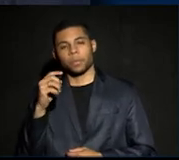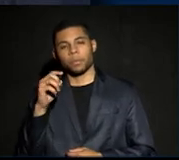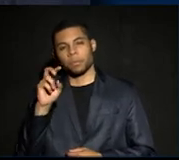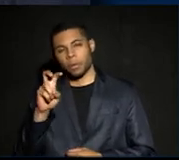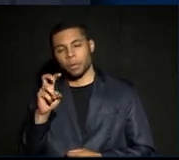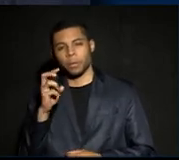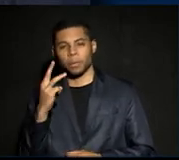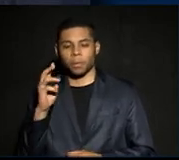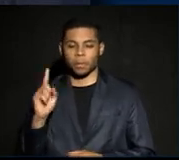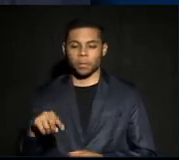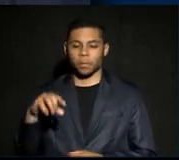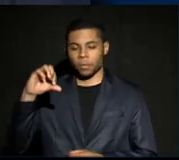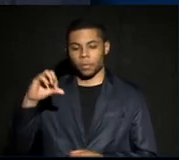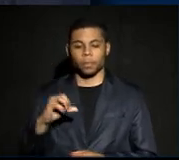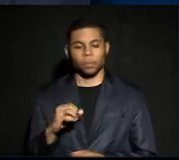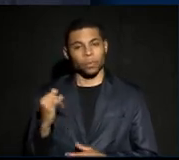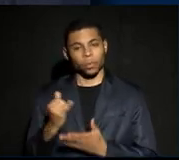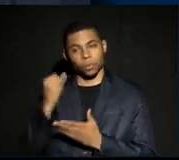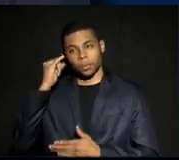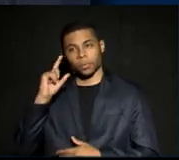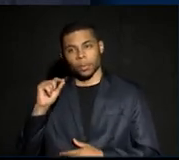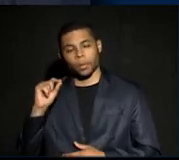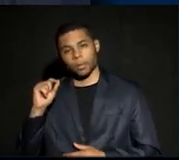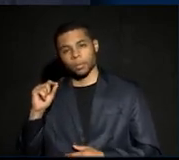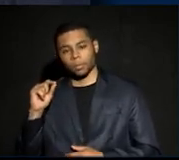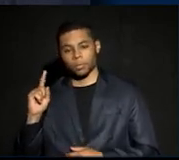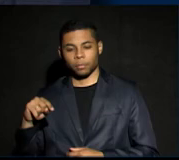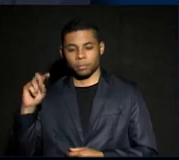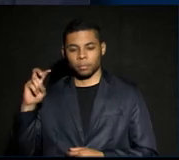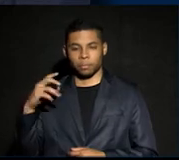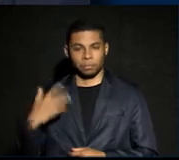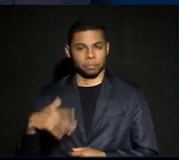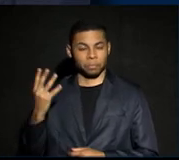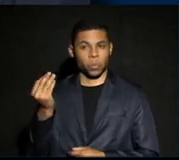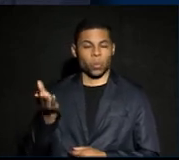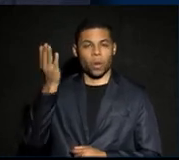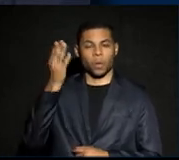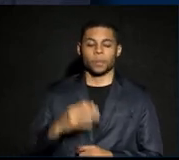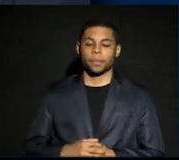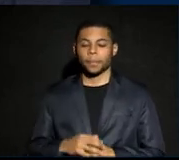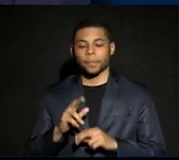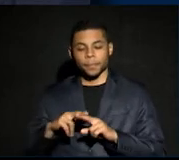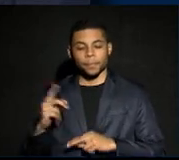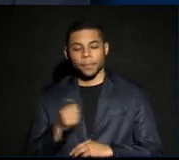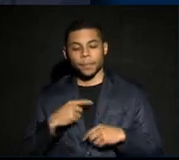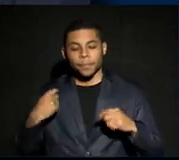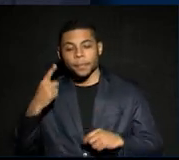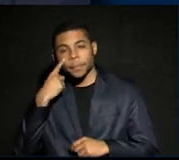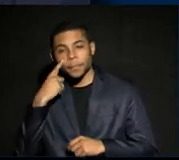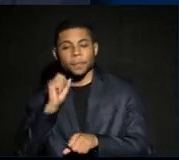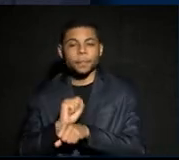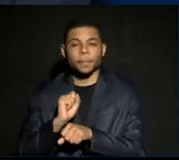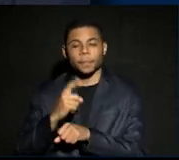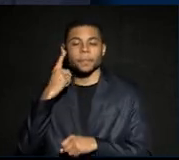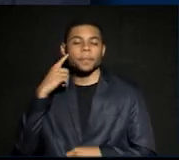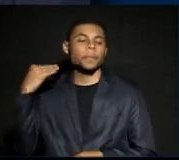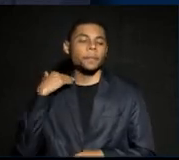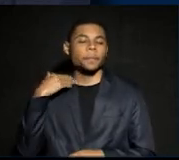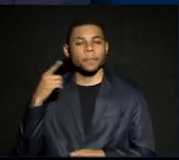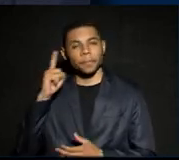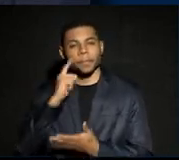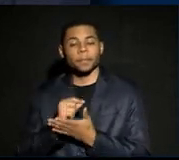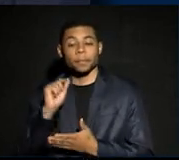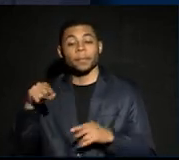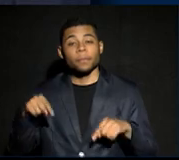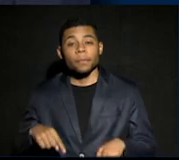3,9%. Um juro de 10,5% é um juro real ainda, um juro real muito alto. Então, a gente tem que ver, tem que esperar o Banco Central.